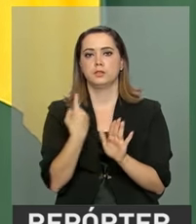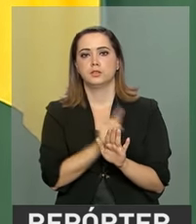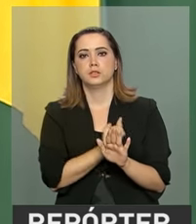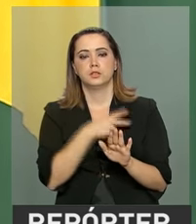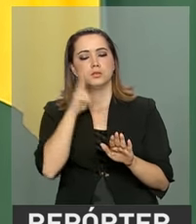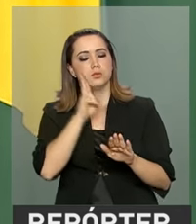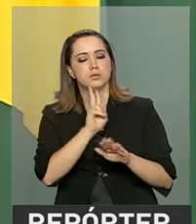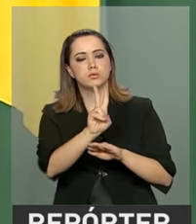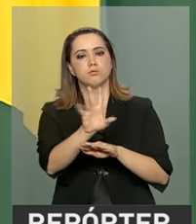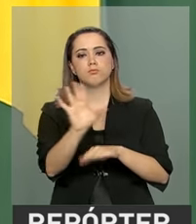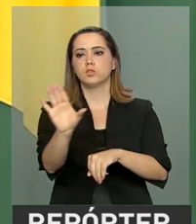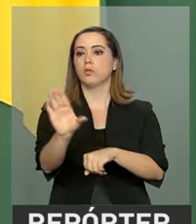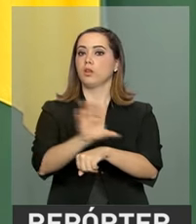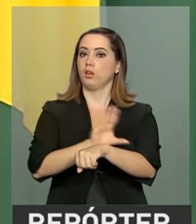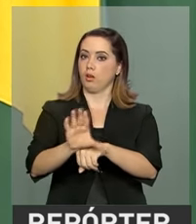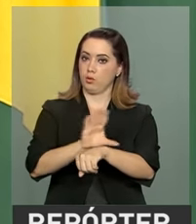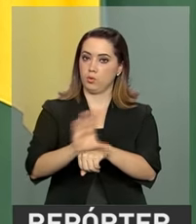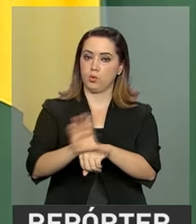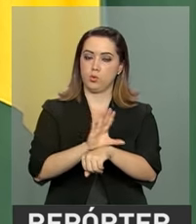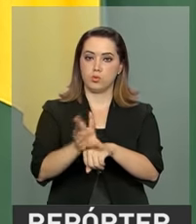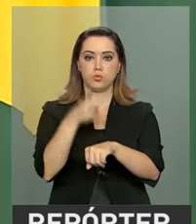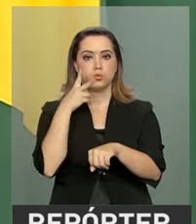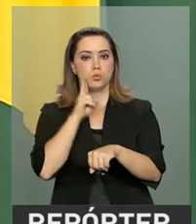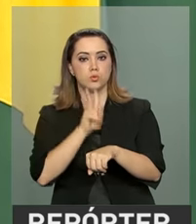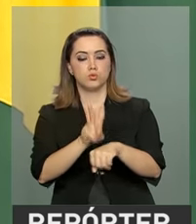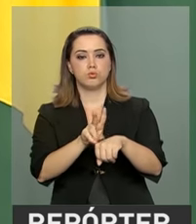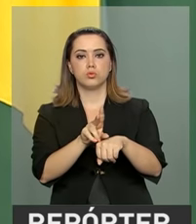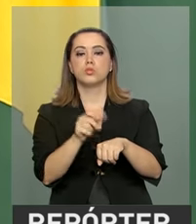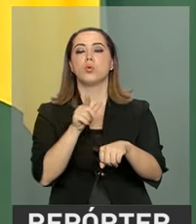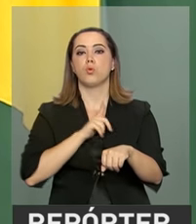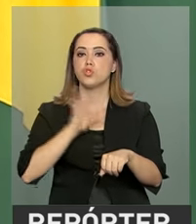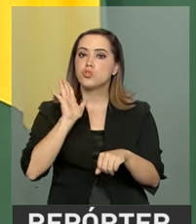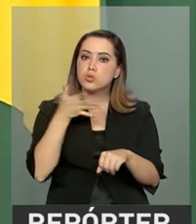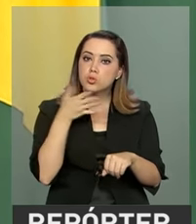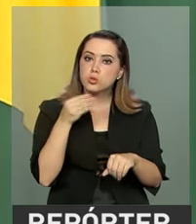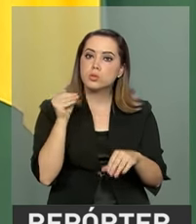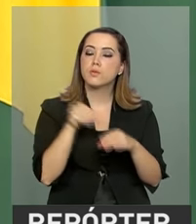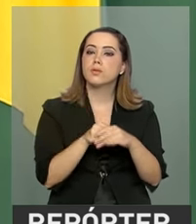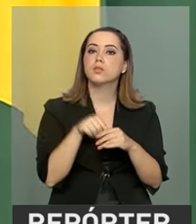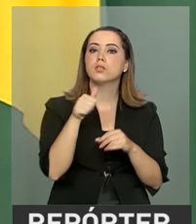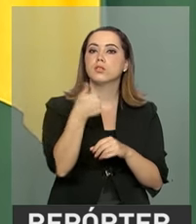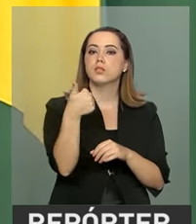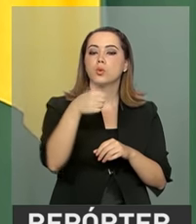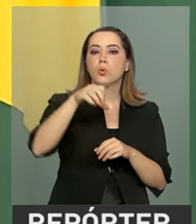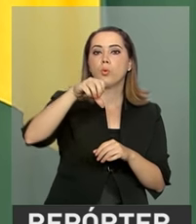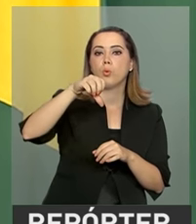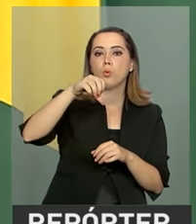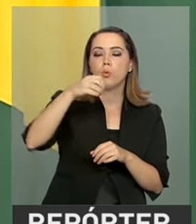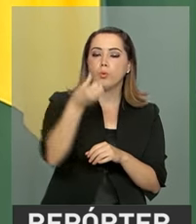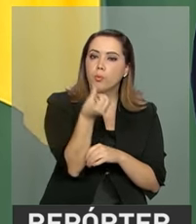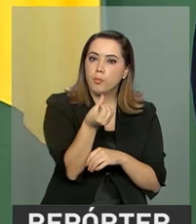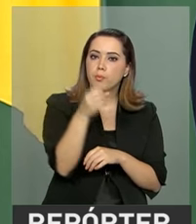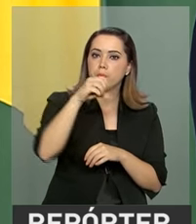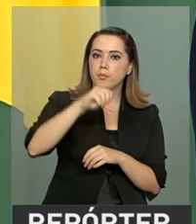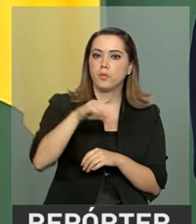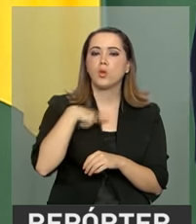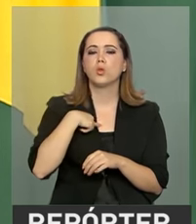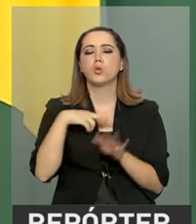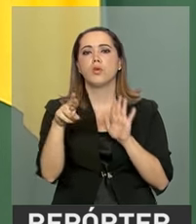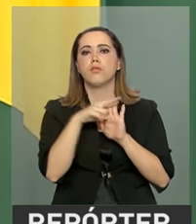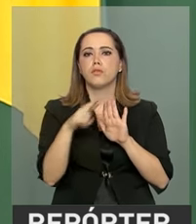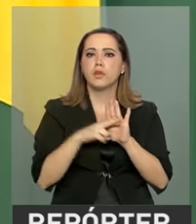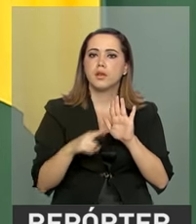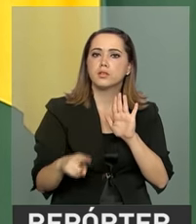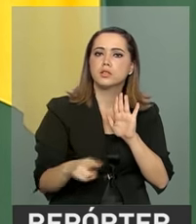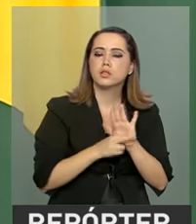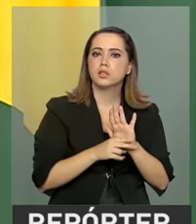Constituição e verifiquei lá no artigo 169 que esta regra que está na lei